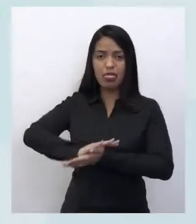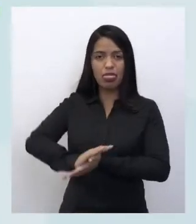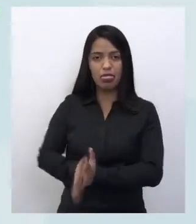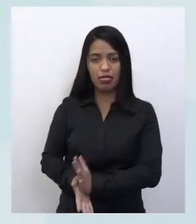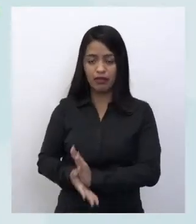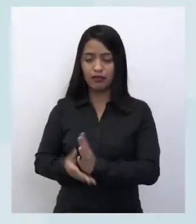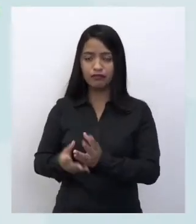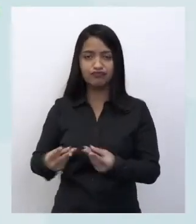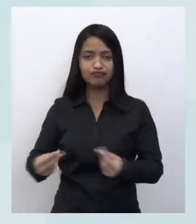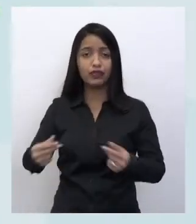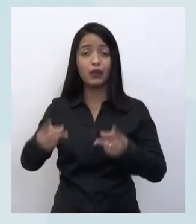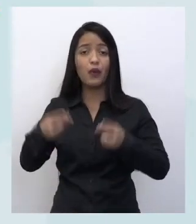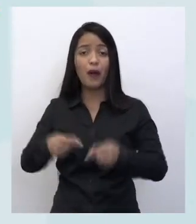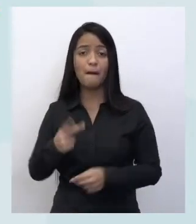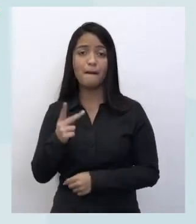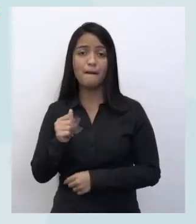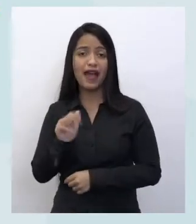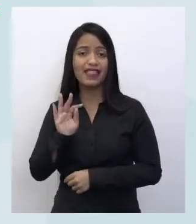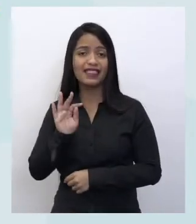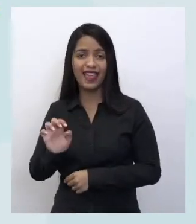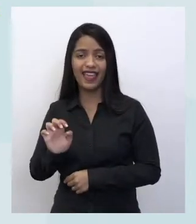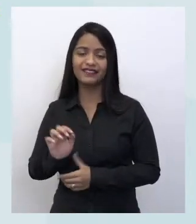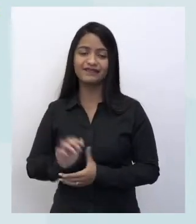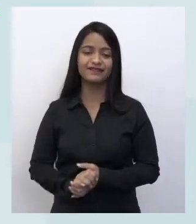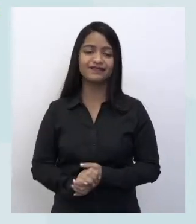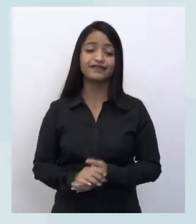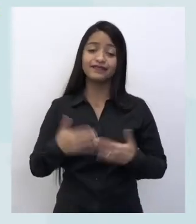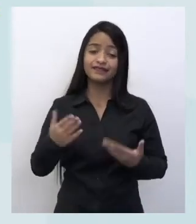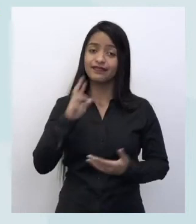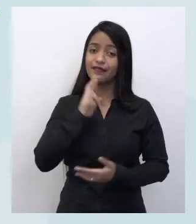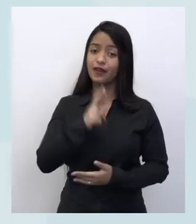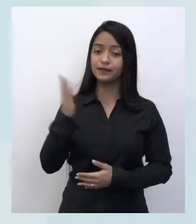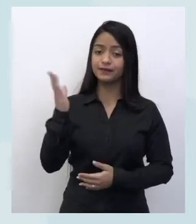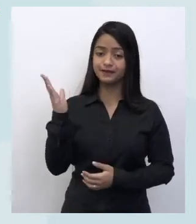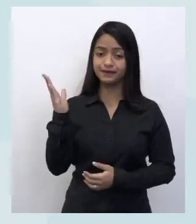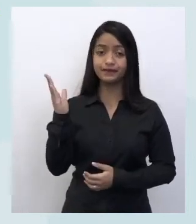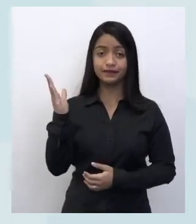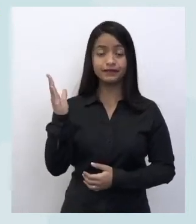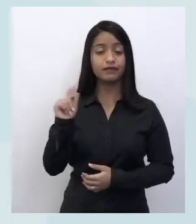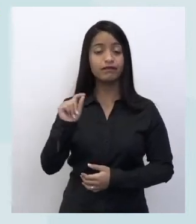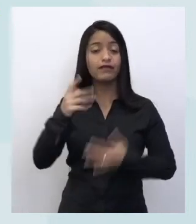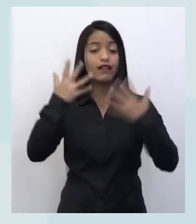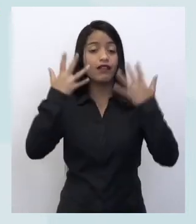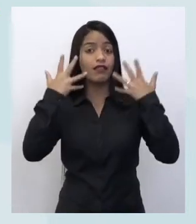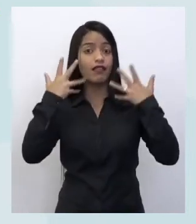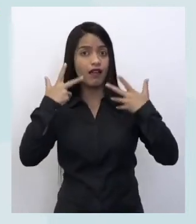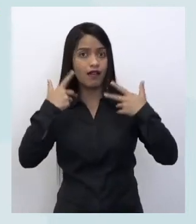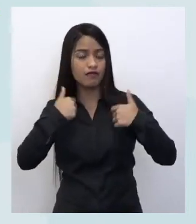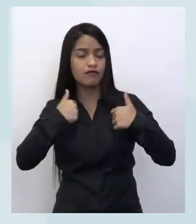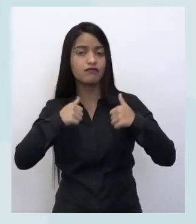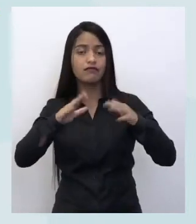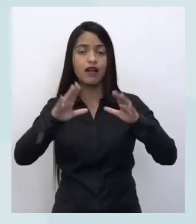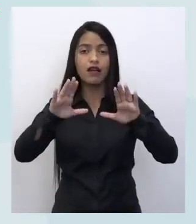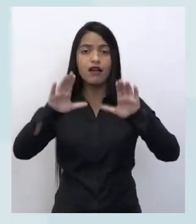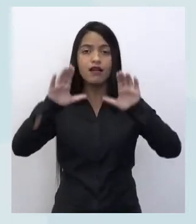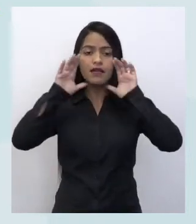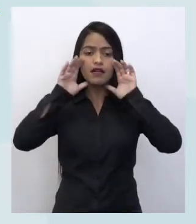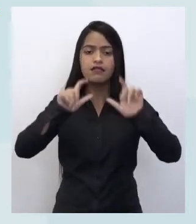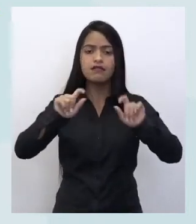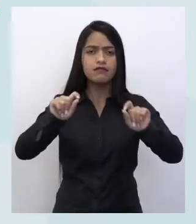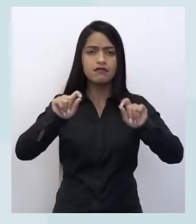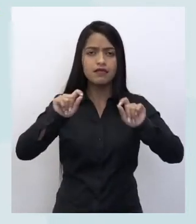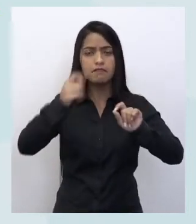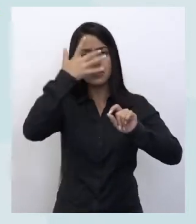uma imagem icônica de um leão, bem lembrado, aí alguém lembrou, estendido com a cabeça de um falcão ou de